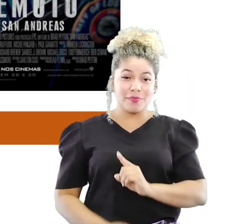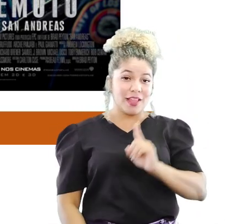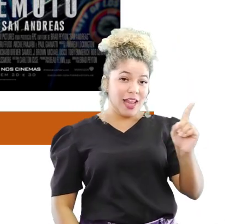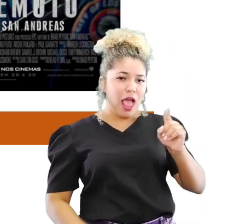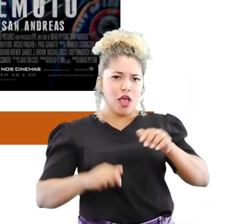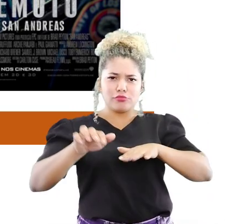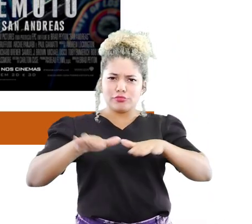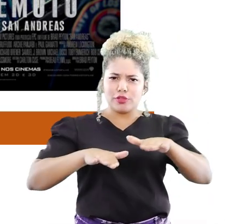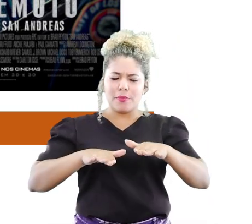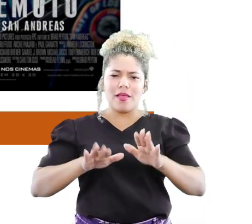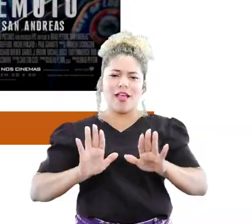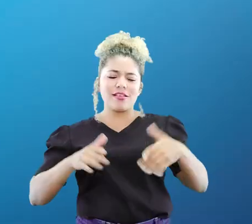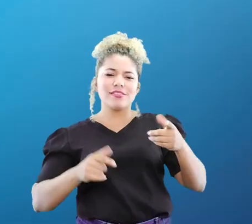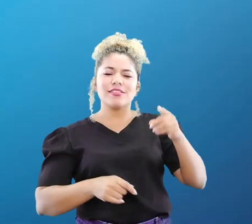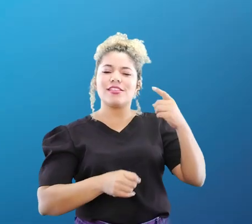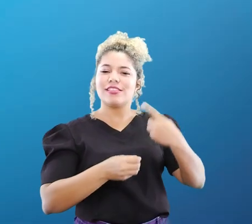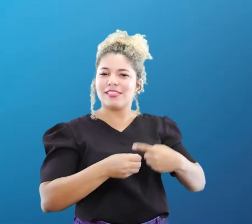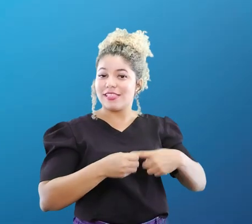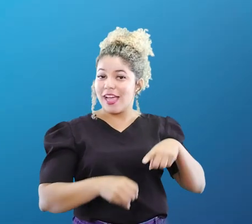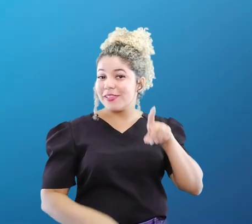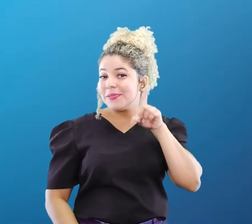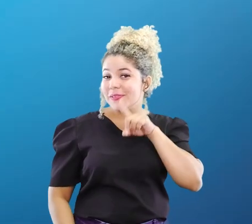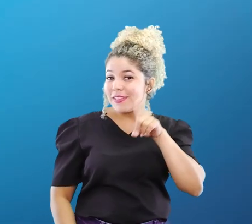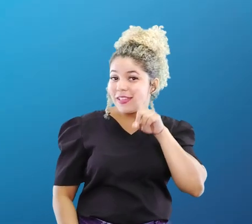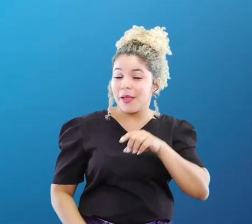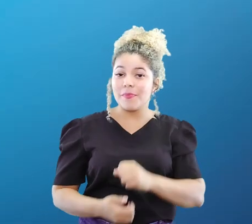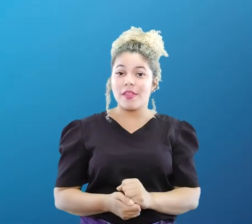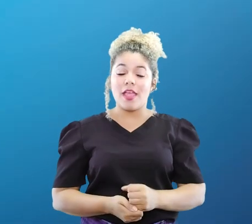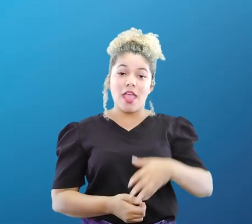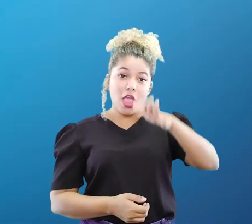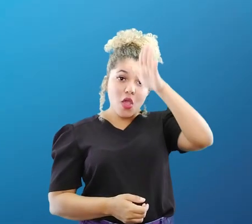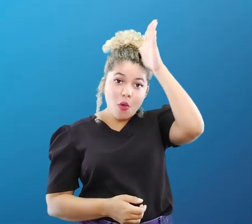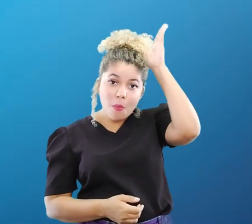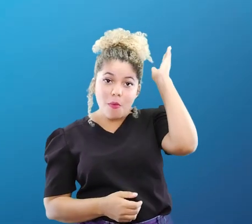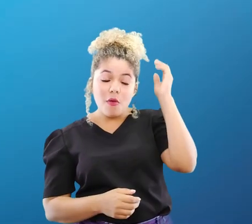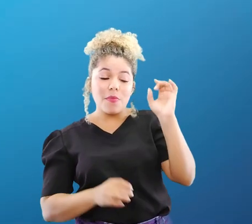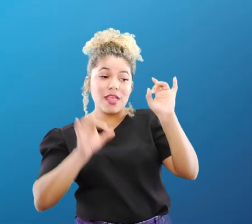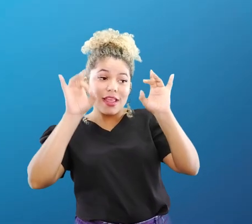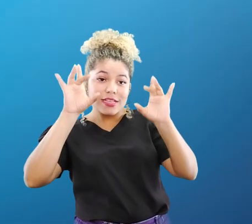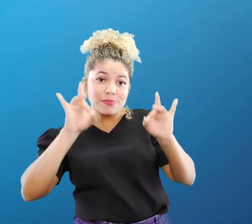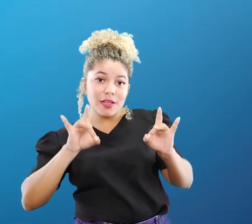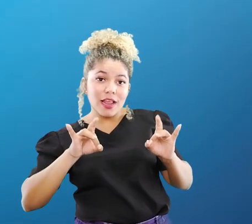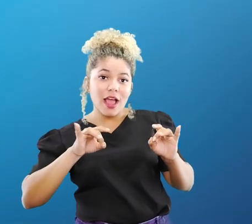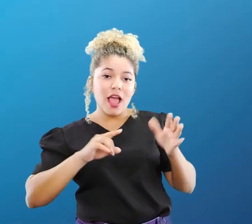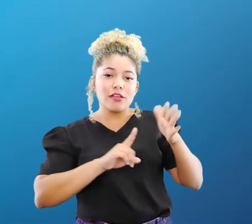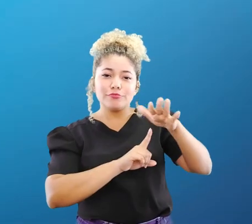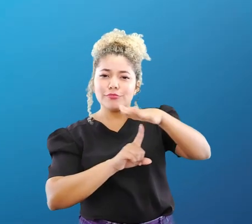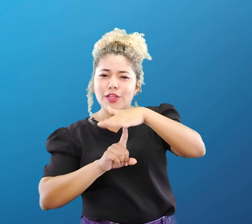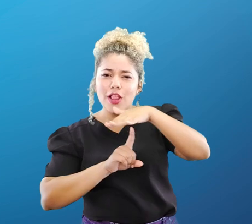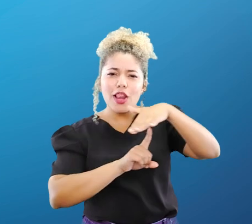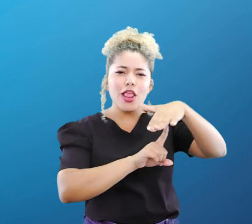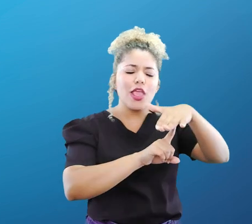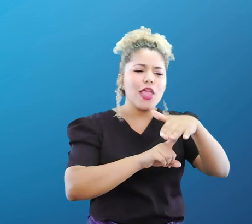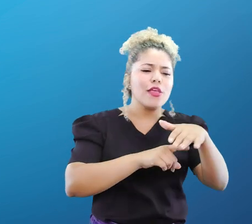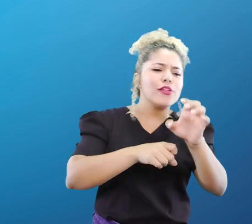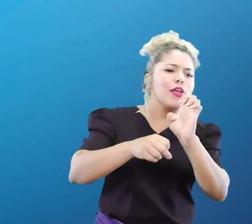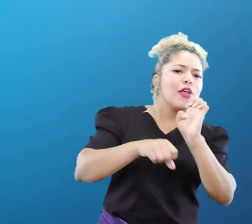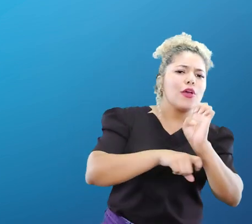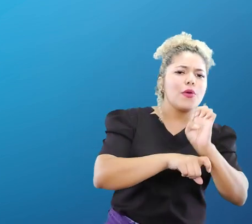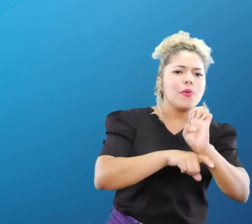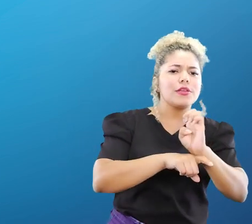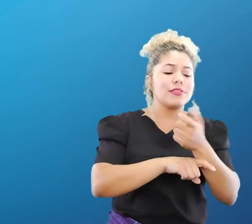terremoto atinge a Califórnia e faz com que um bombeiro especializado em resgates com helicóptero tenha que percorrer o estado ao lado